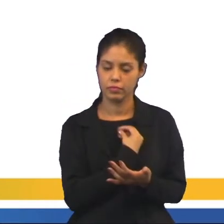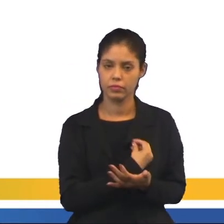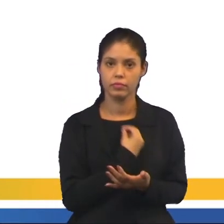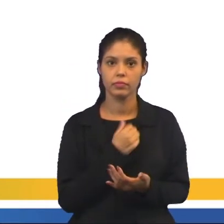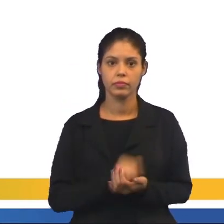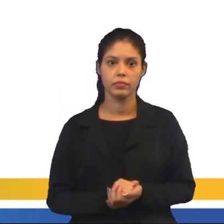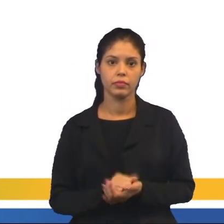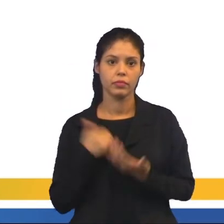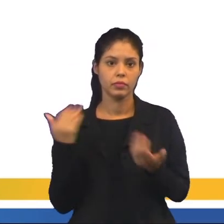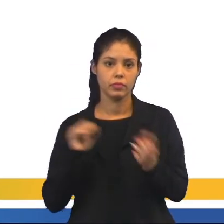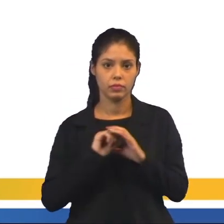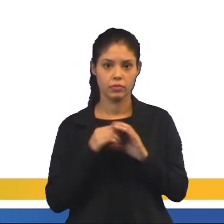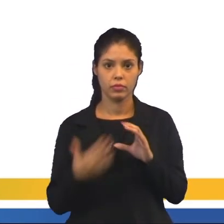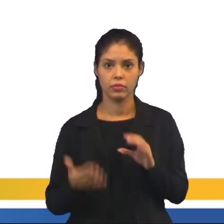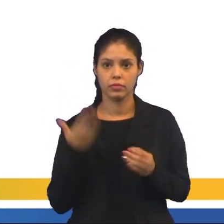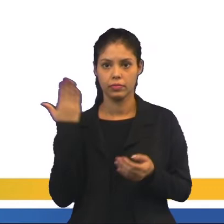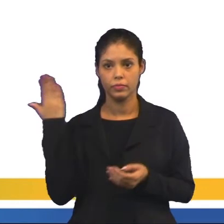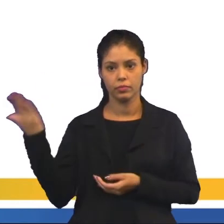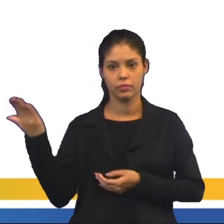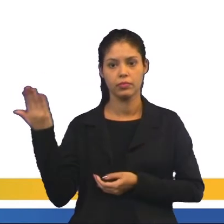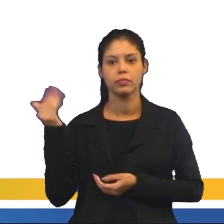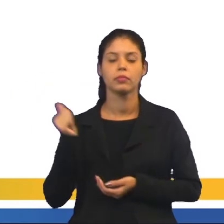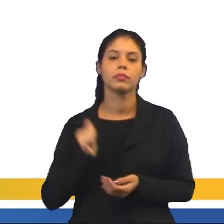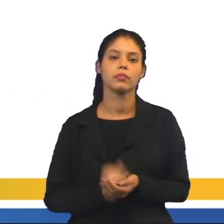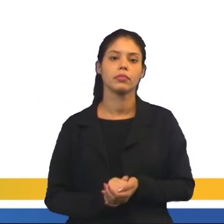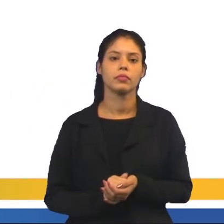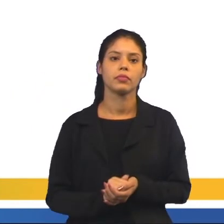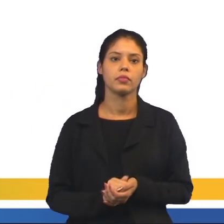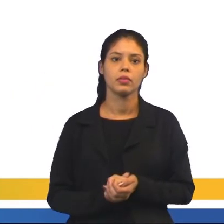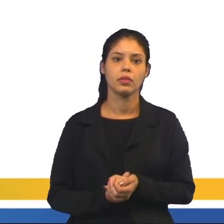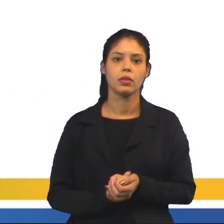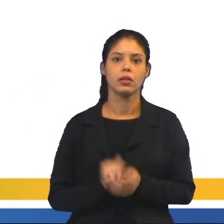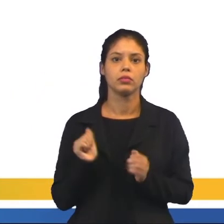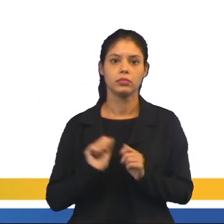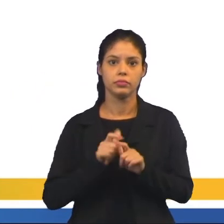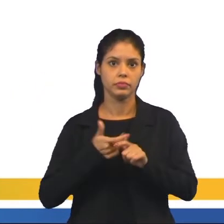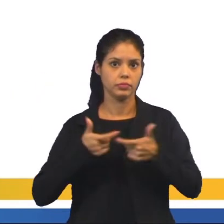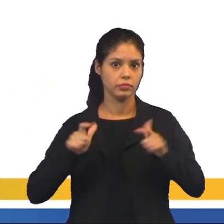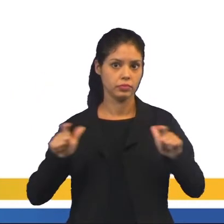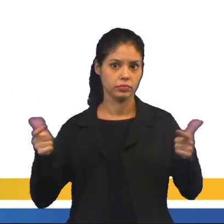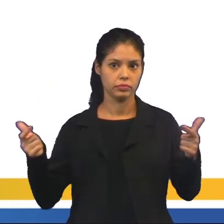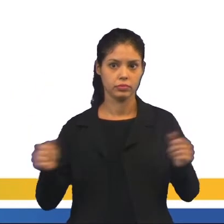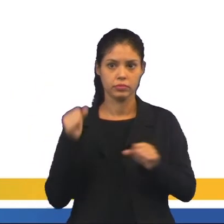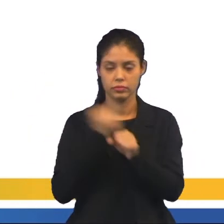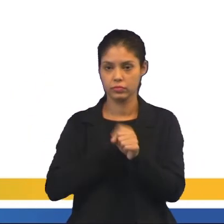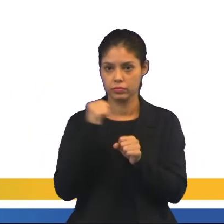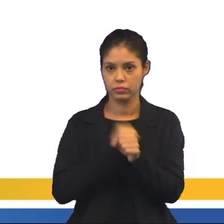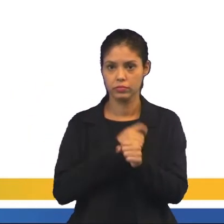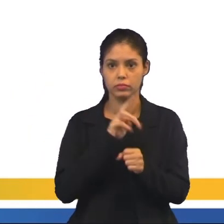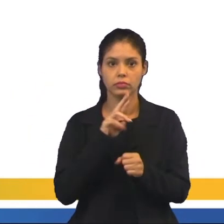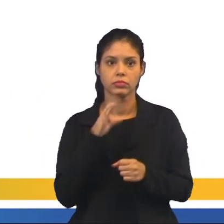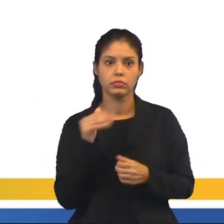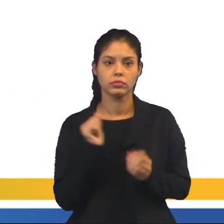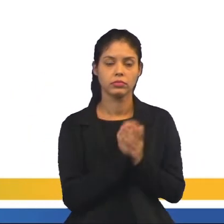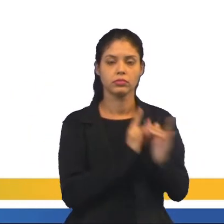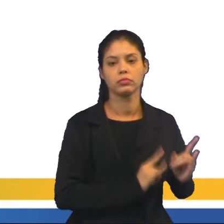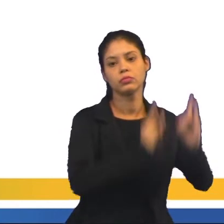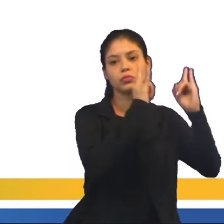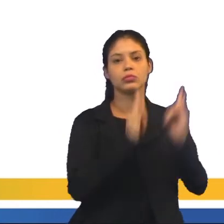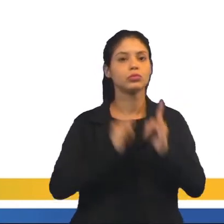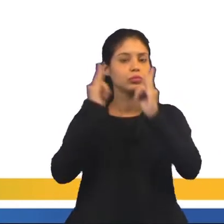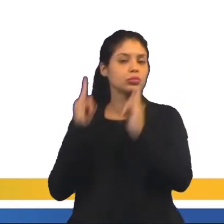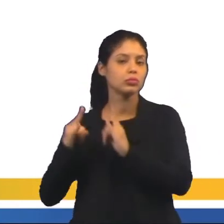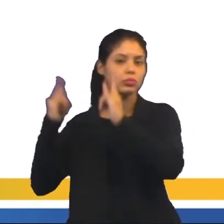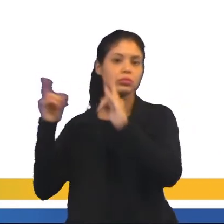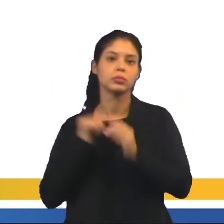de vida. E uma das características dessa urbanização é a verticalização, ou seja, as construções verticais, são os prédios,